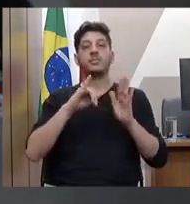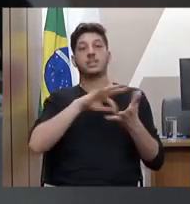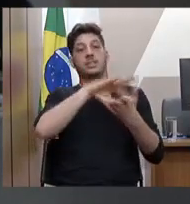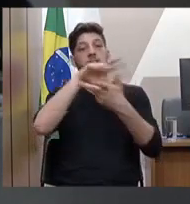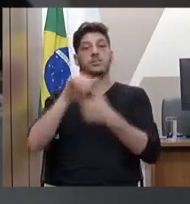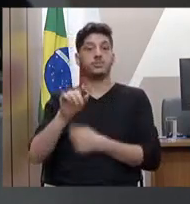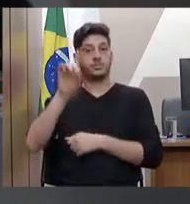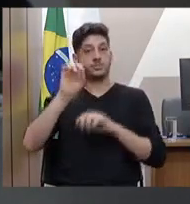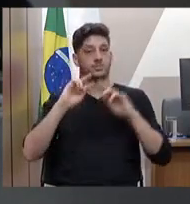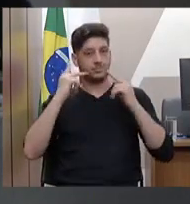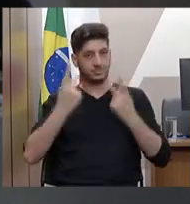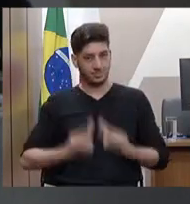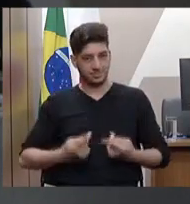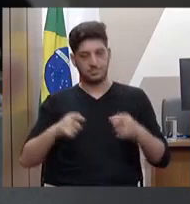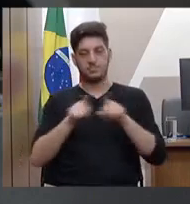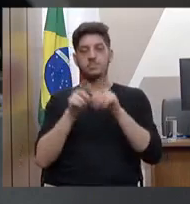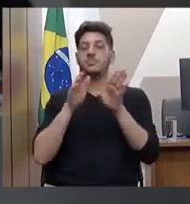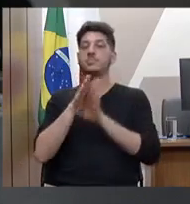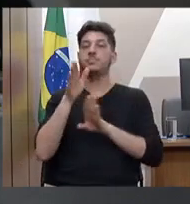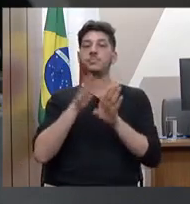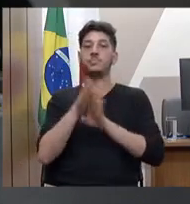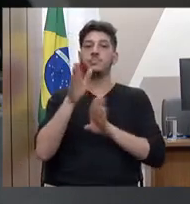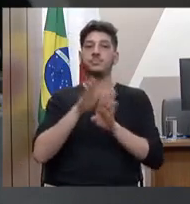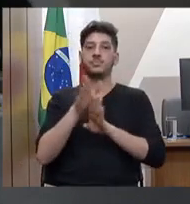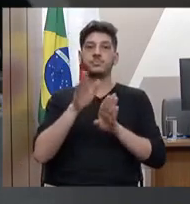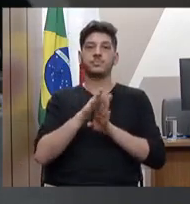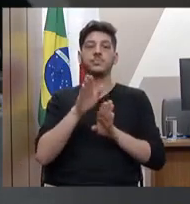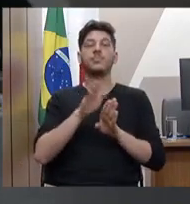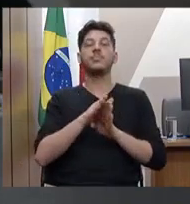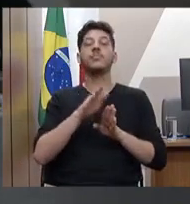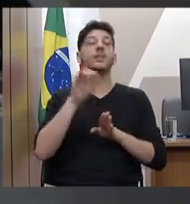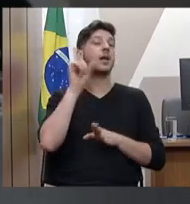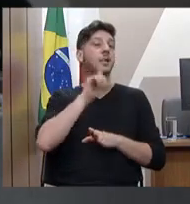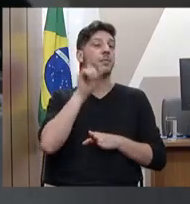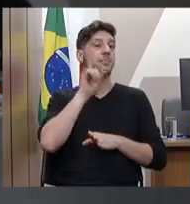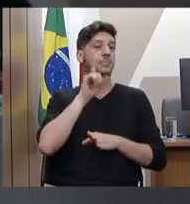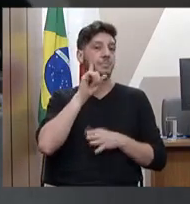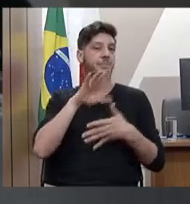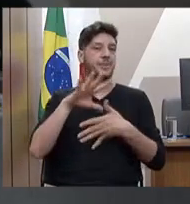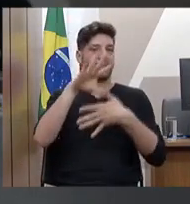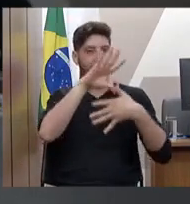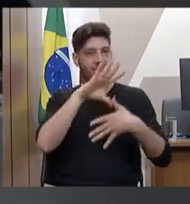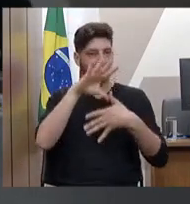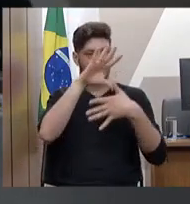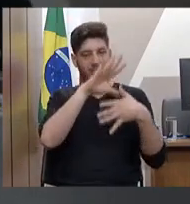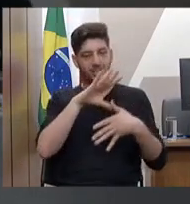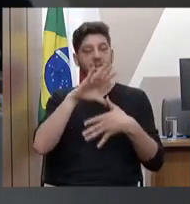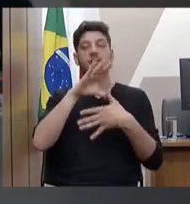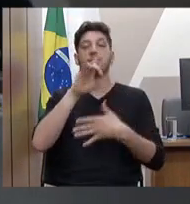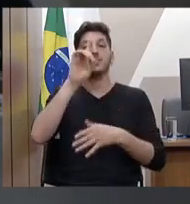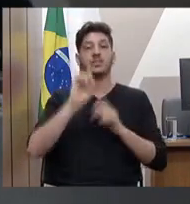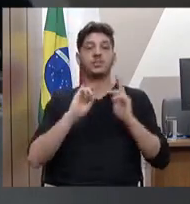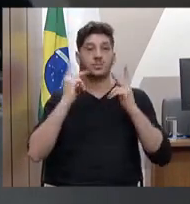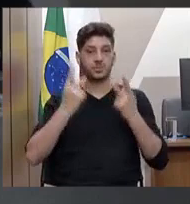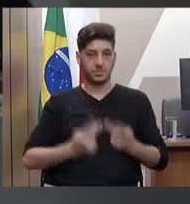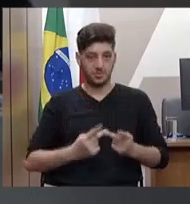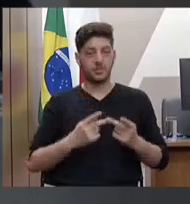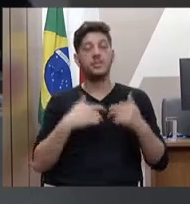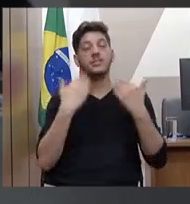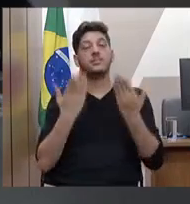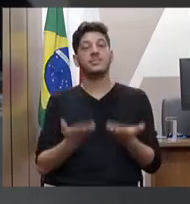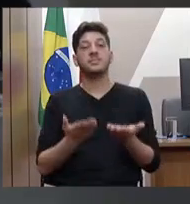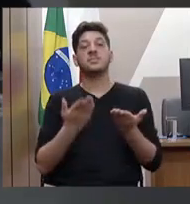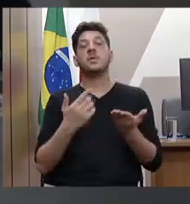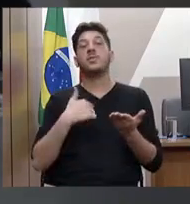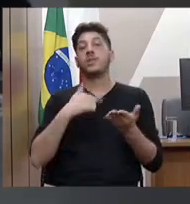de direitos humanos das recomendações da comissão interamericana de direitos humanos e da jurisprudência da corte inteira americana de direitos humanos então aqui